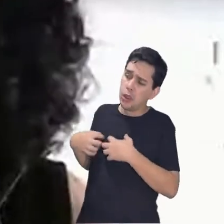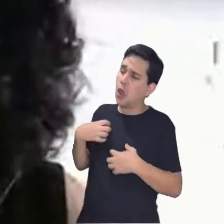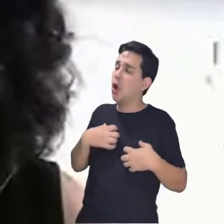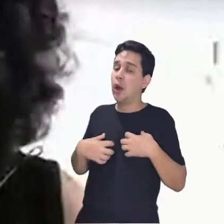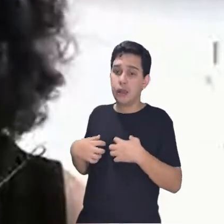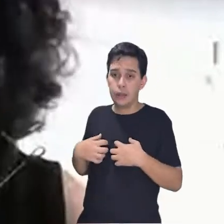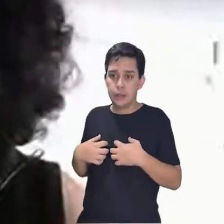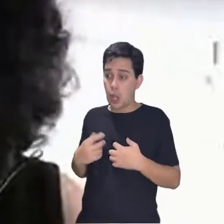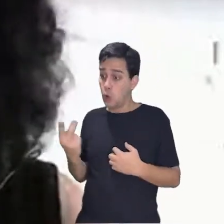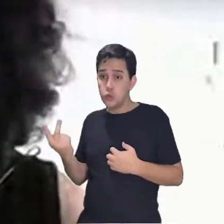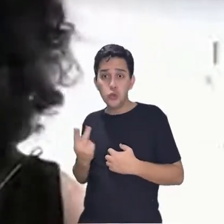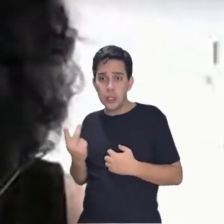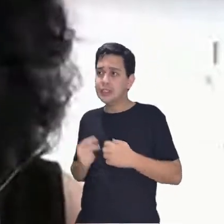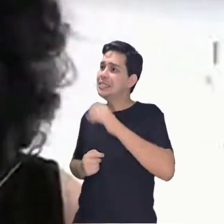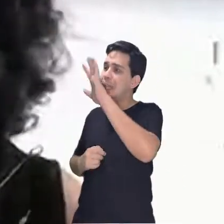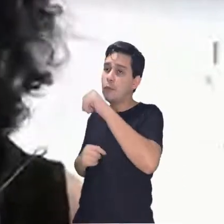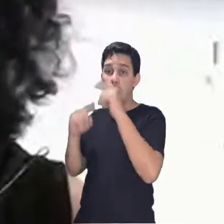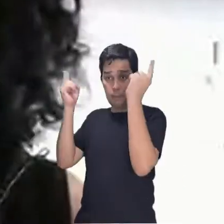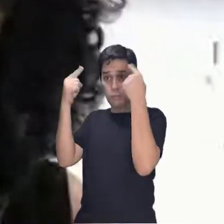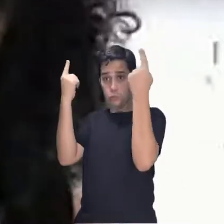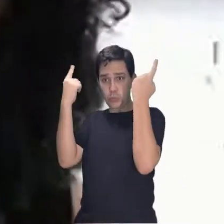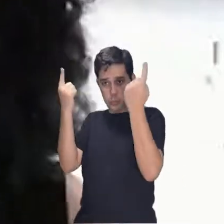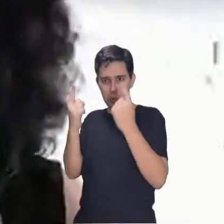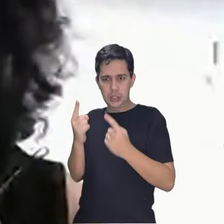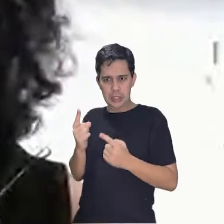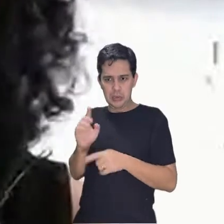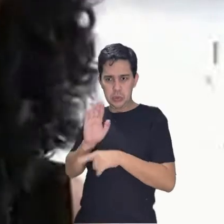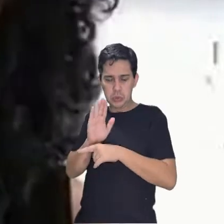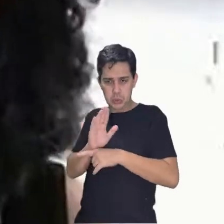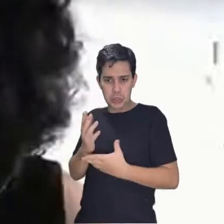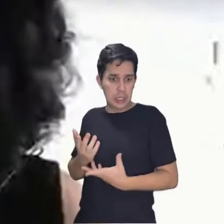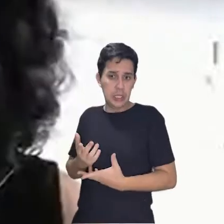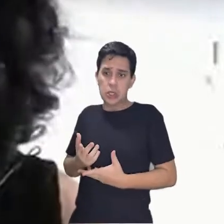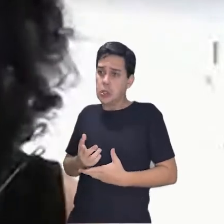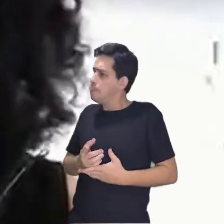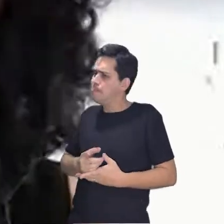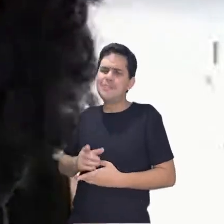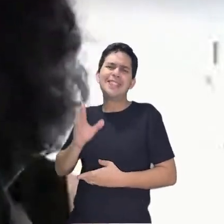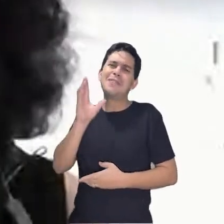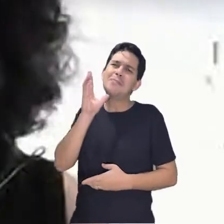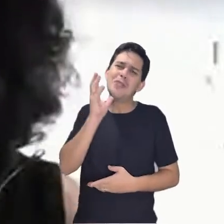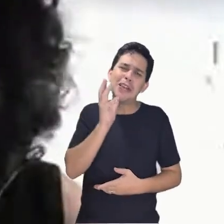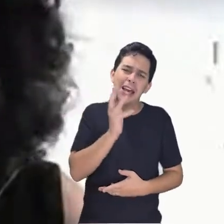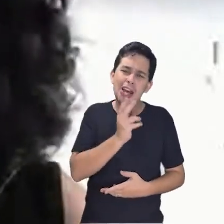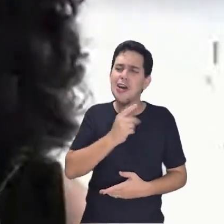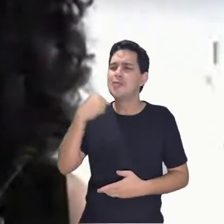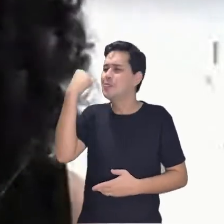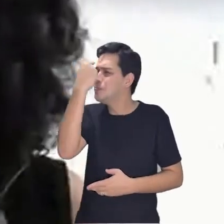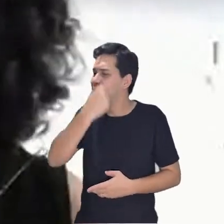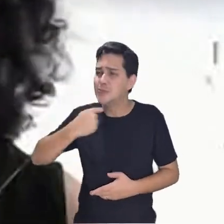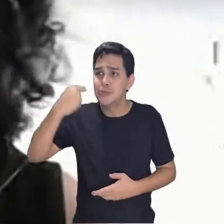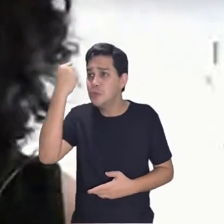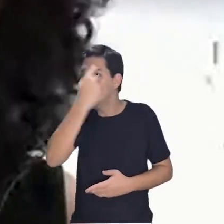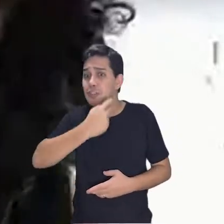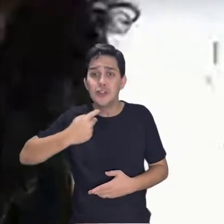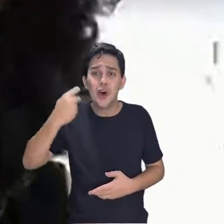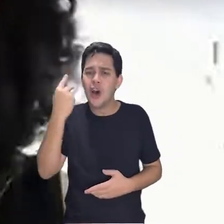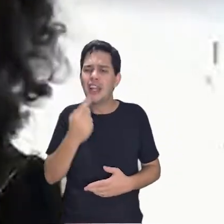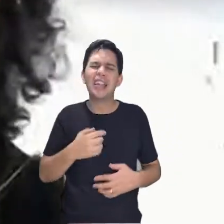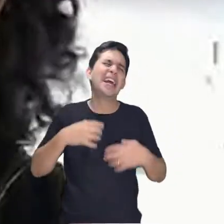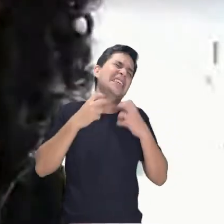para acionar o socorro, né? A vítima se contorcia de dor, defecava de dor, e eles tentando limpar o ambiente, parece